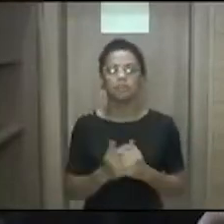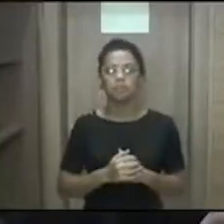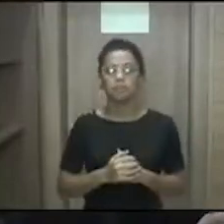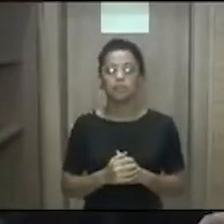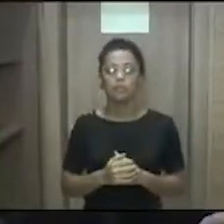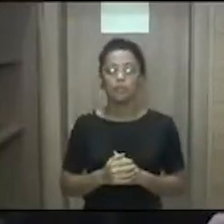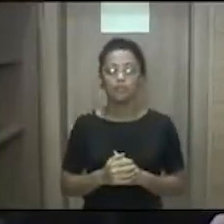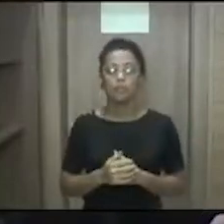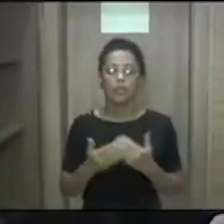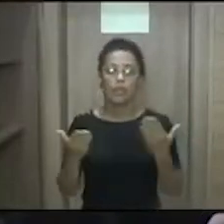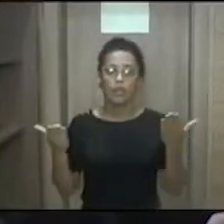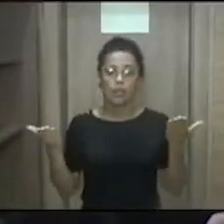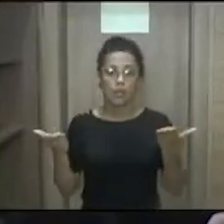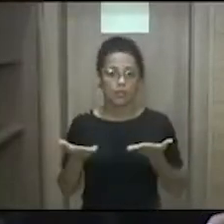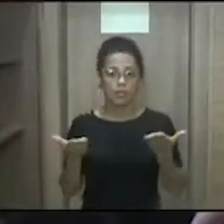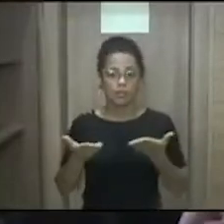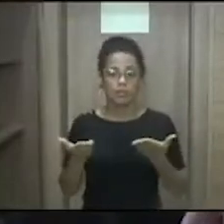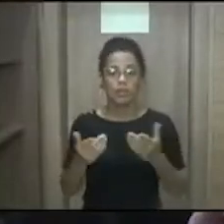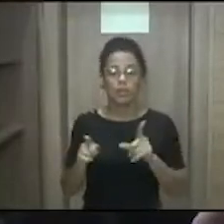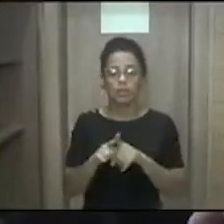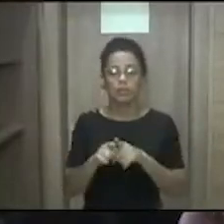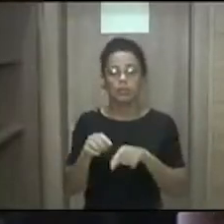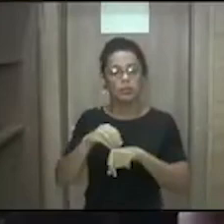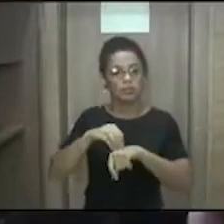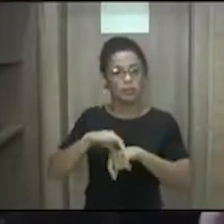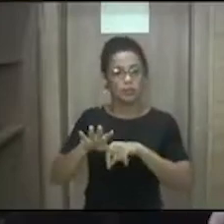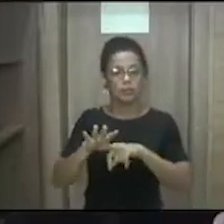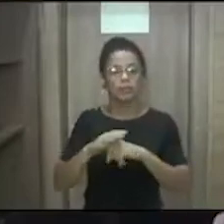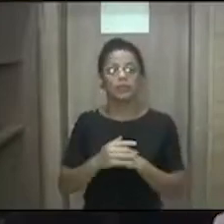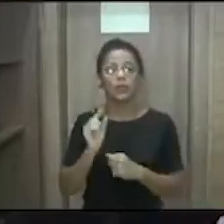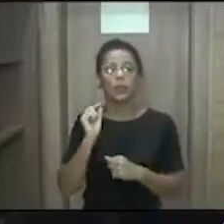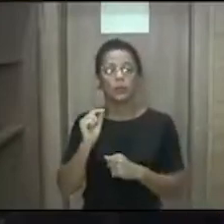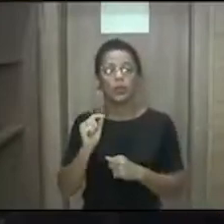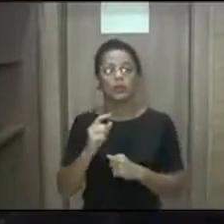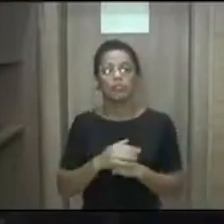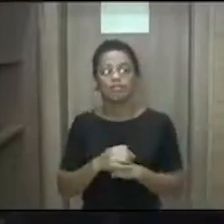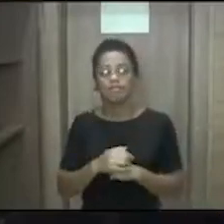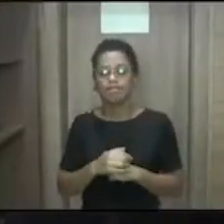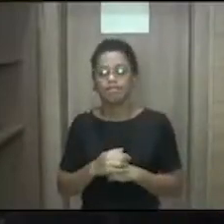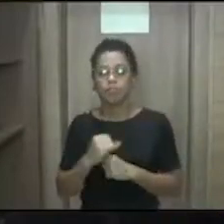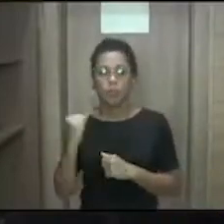Eu queria chamar a atenção em relação à coleta, né? A coleta